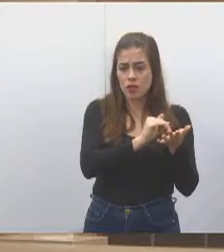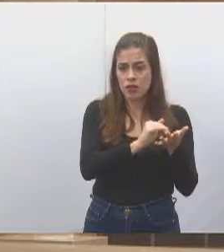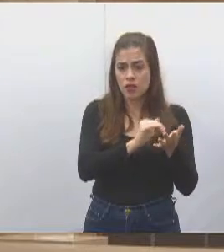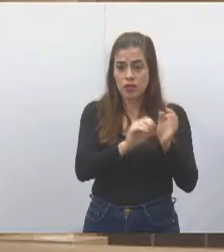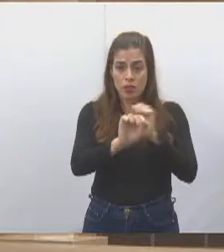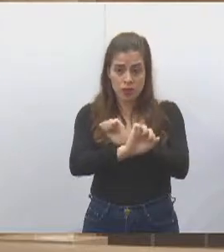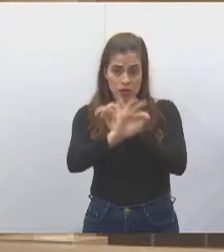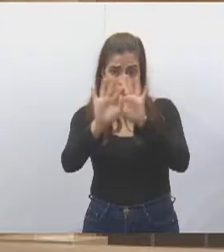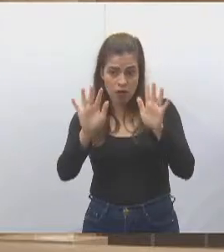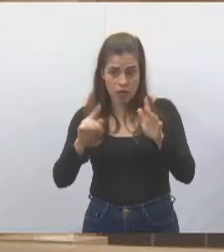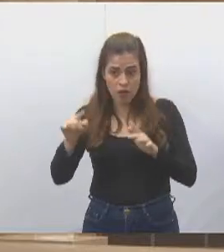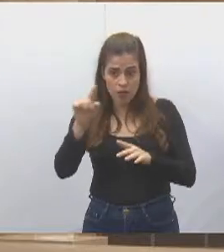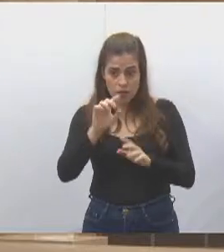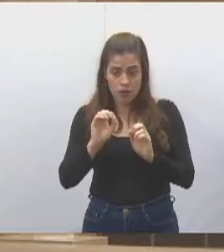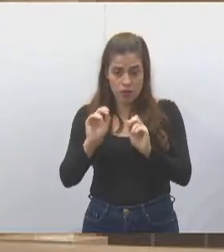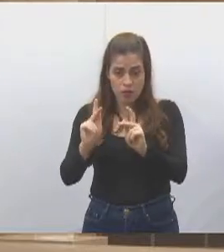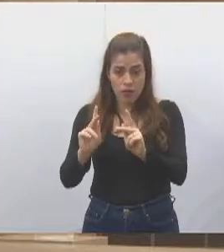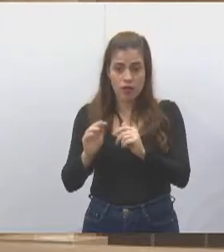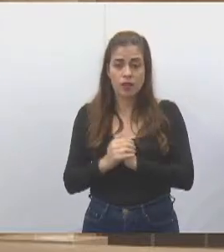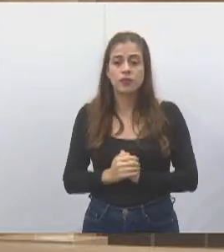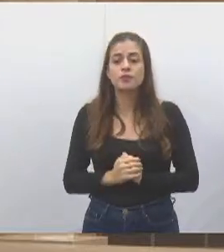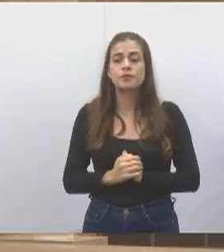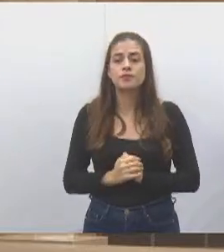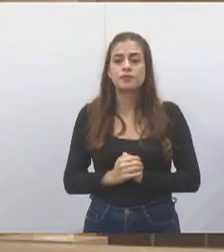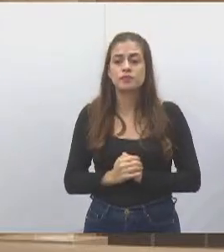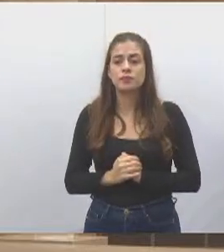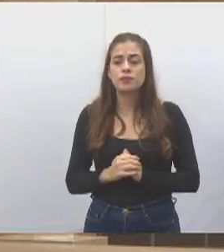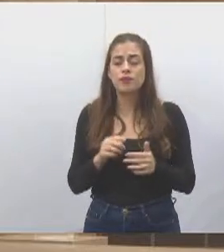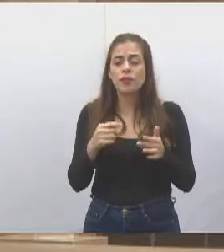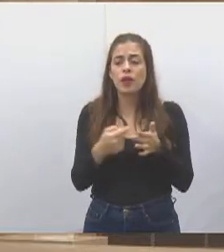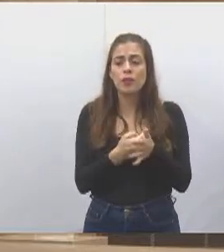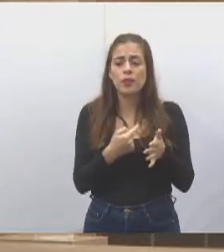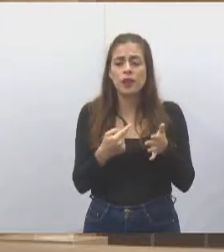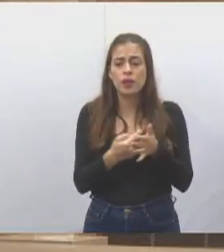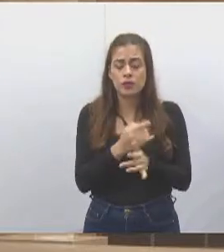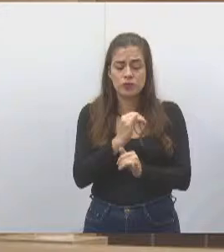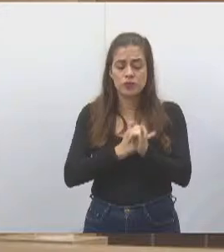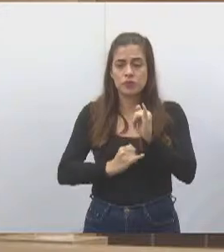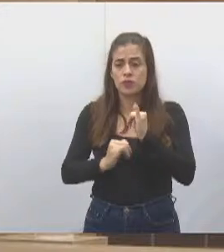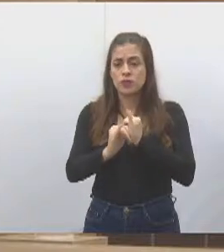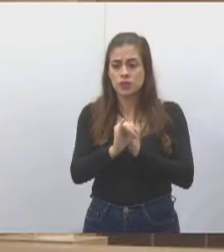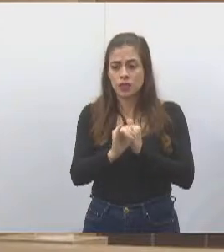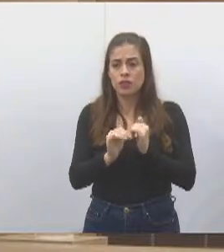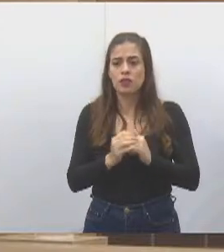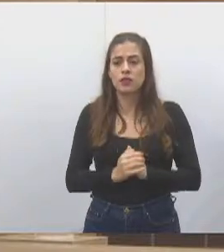pouquinho claro para vocês, tá ok? Algumas perguntas aqui que vieram dos internautas,